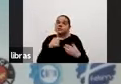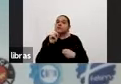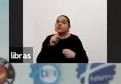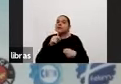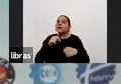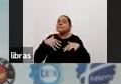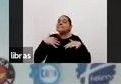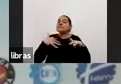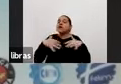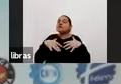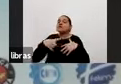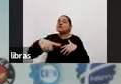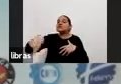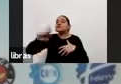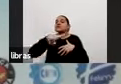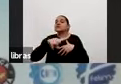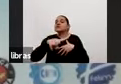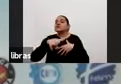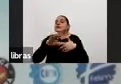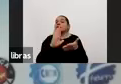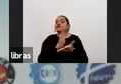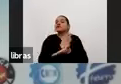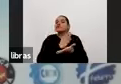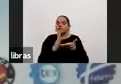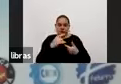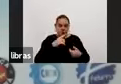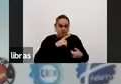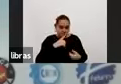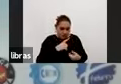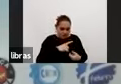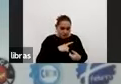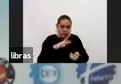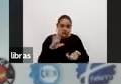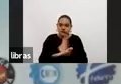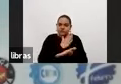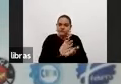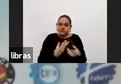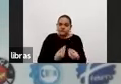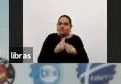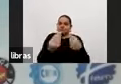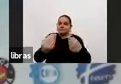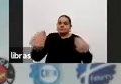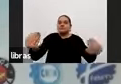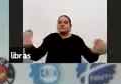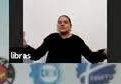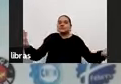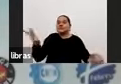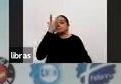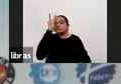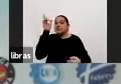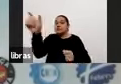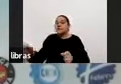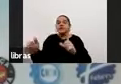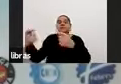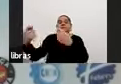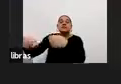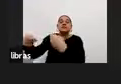a dividir o que vocês têm com as outras pessoas que estão tão necessitadas?